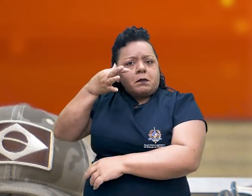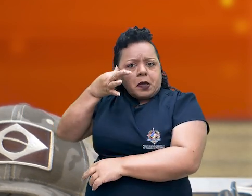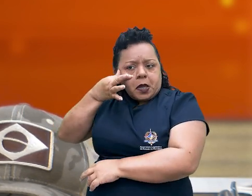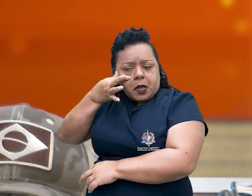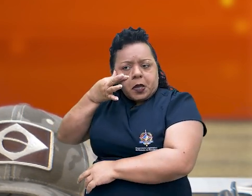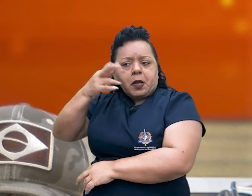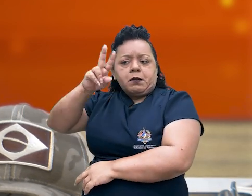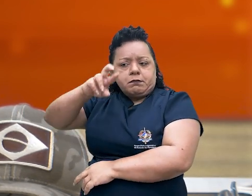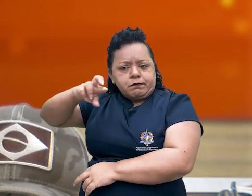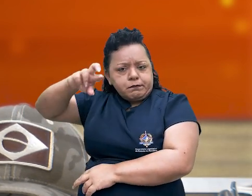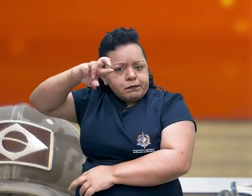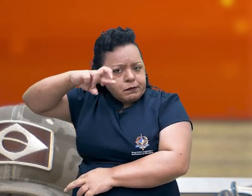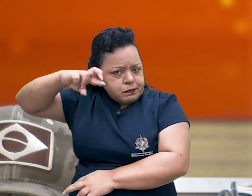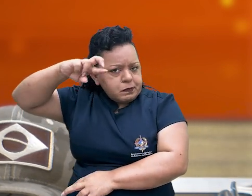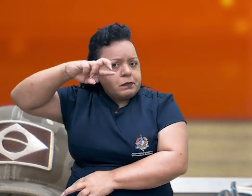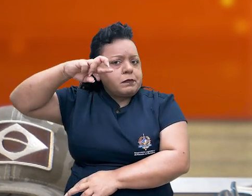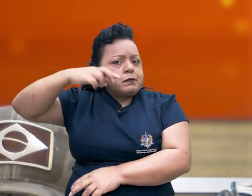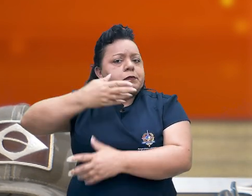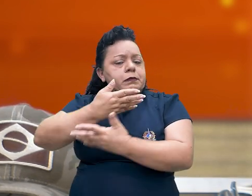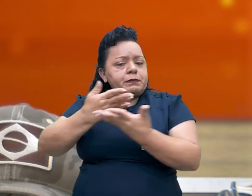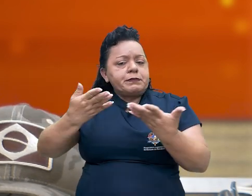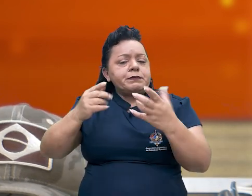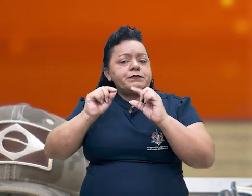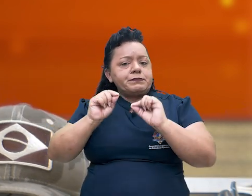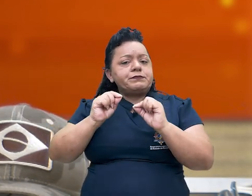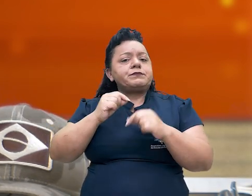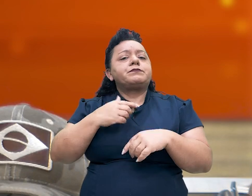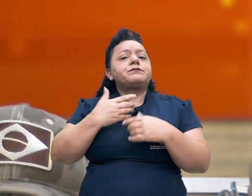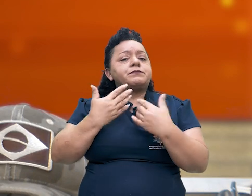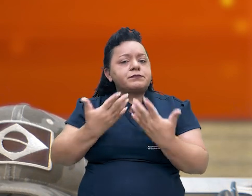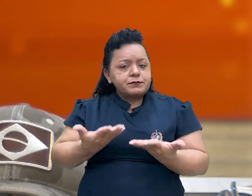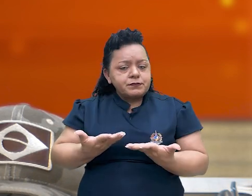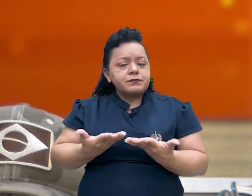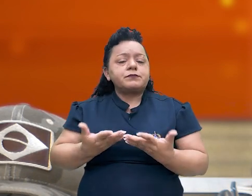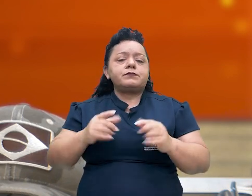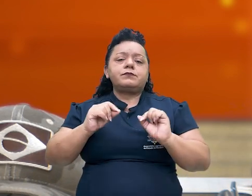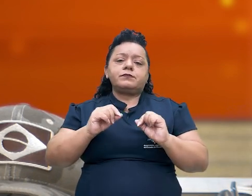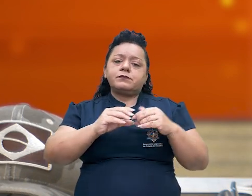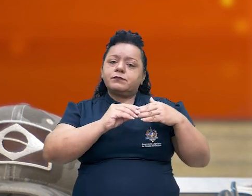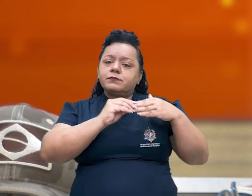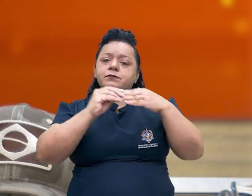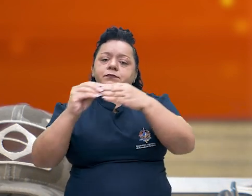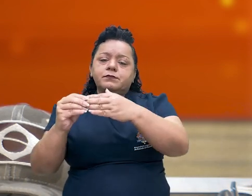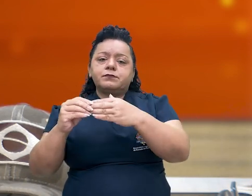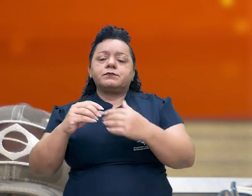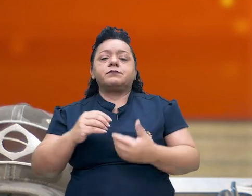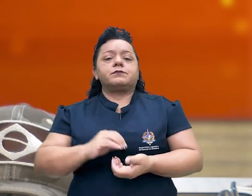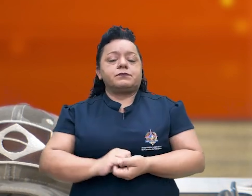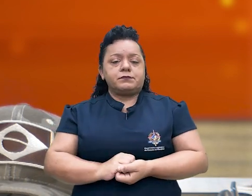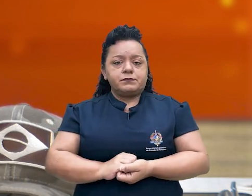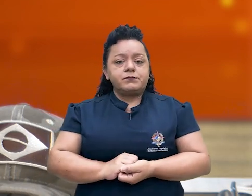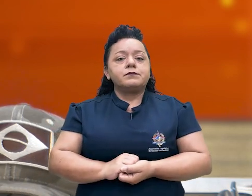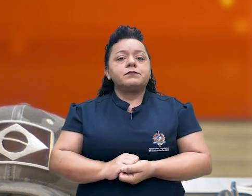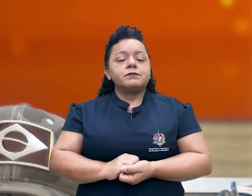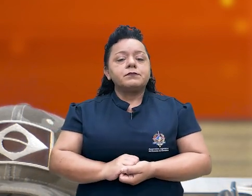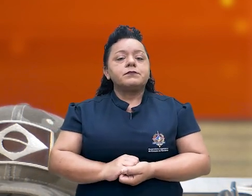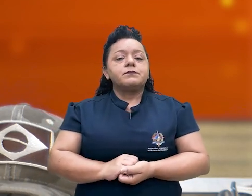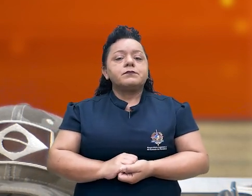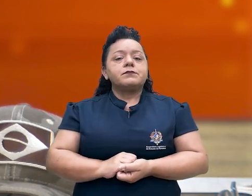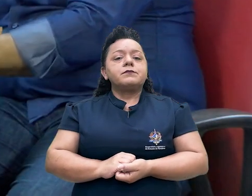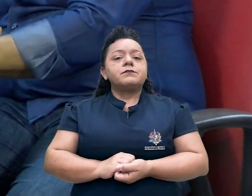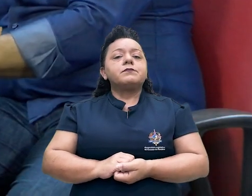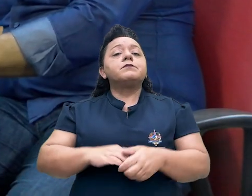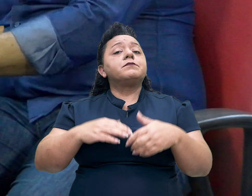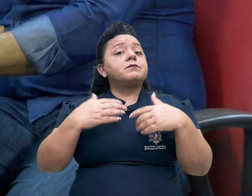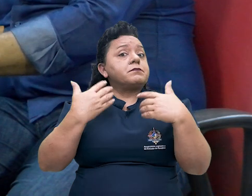tá e eh passando lá a a verdade né acompanhando a gente vai dar atendimento a eles aí eu pensei que vocês